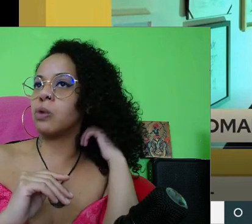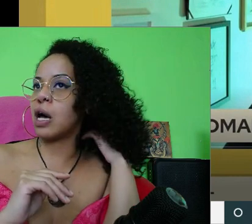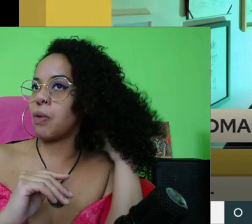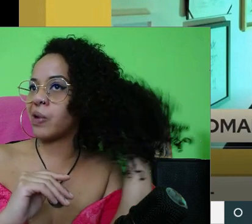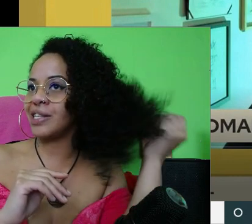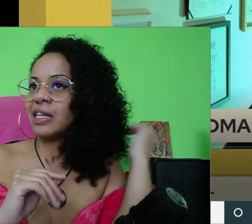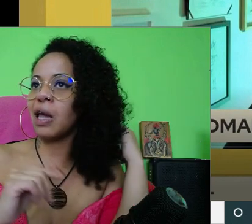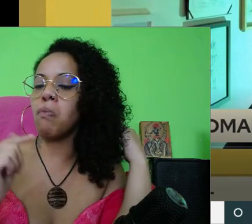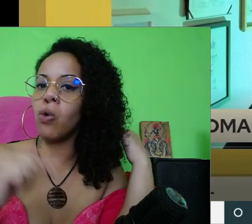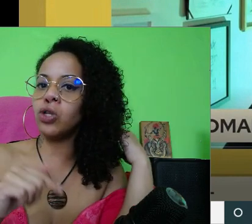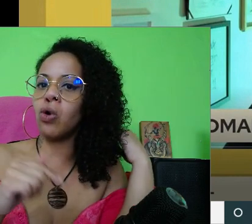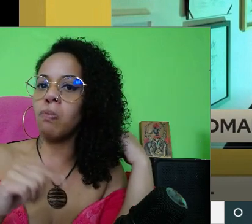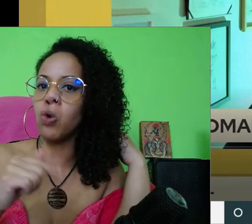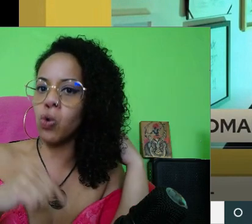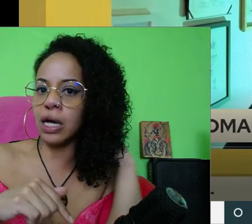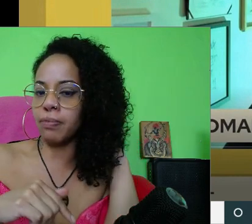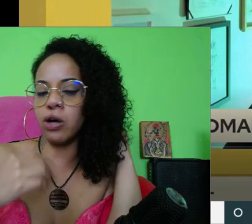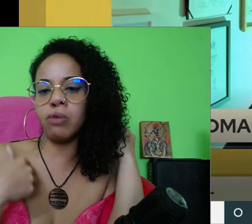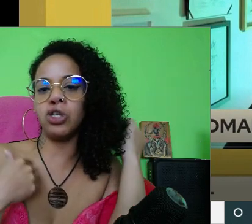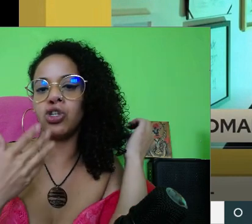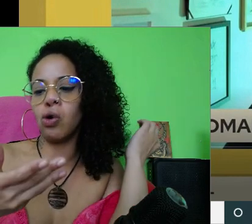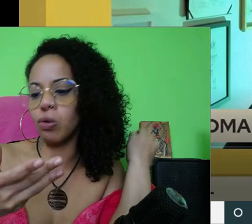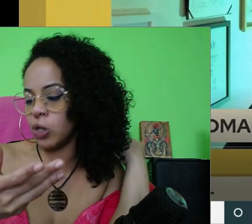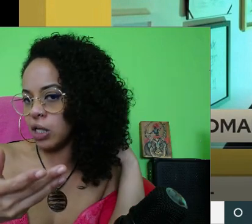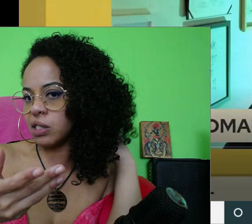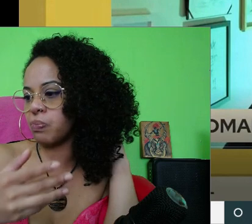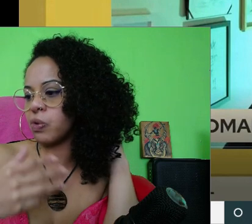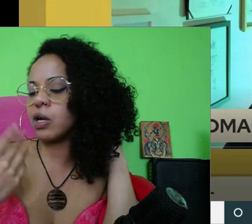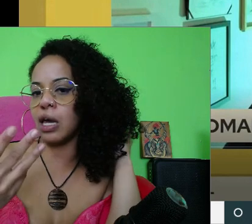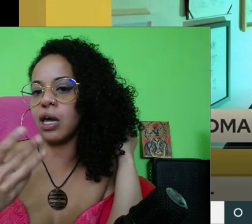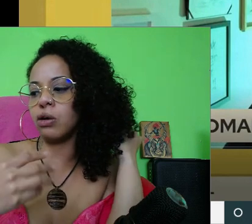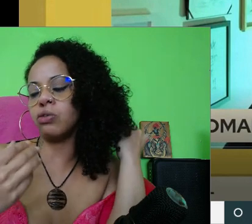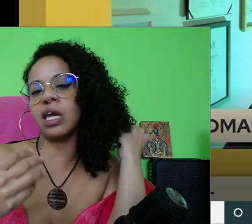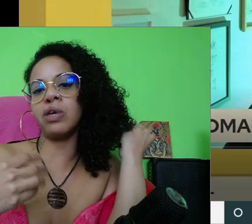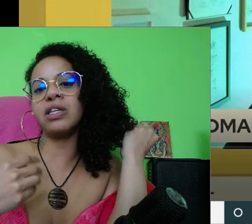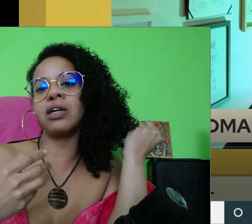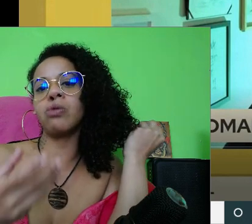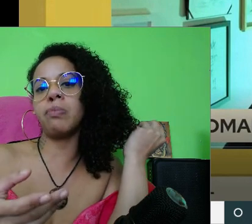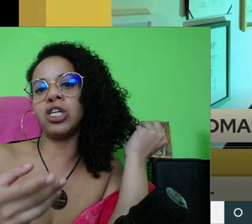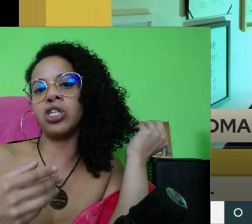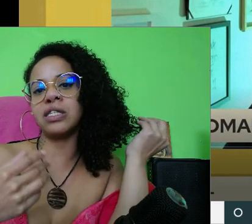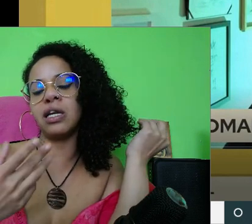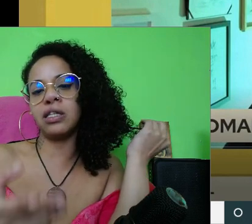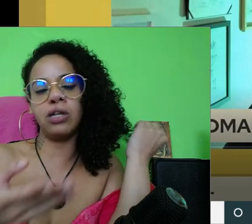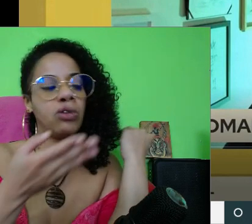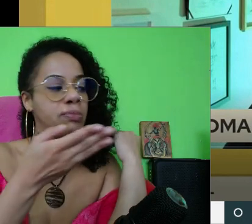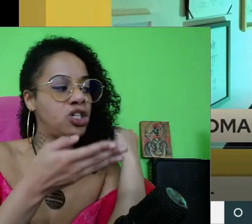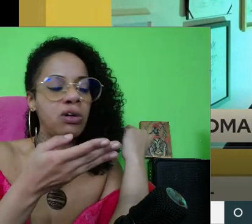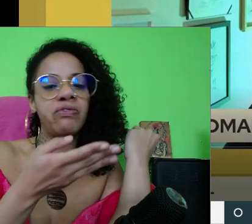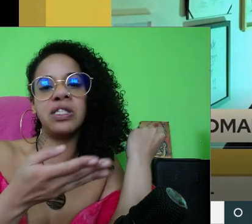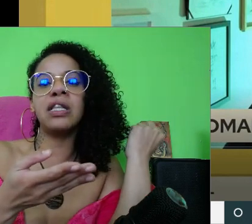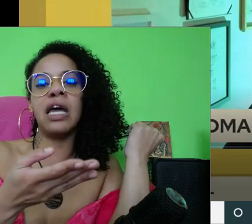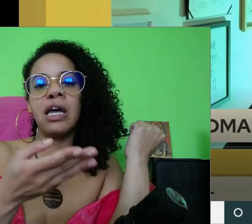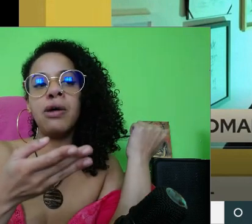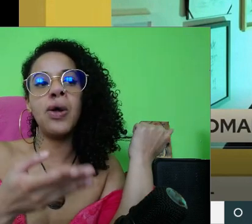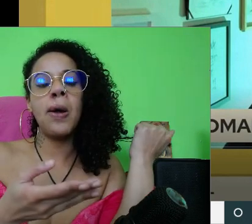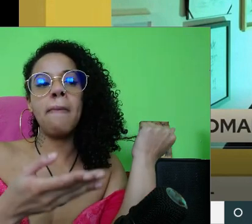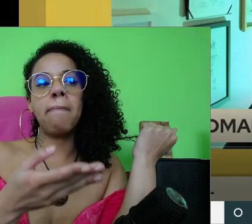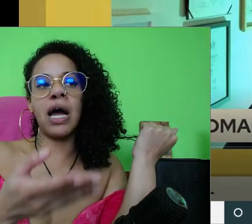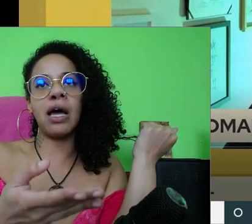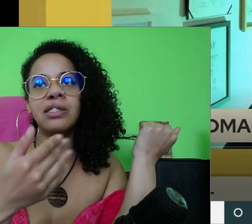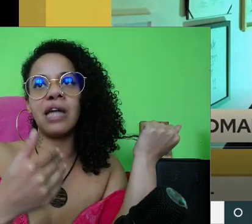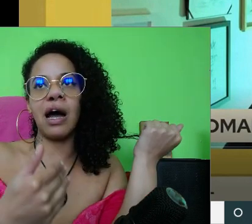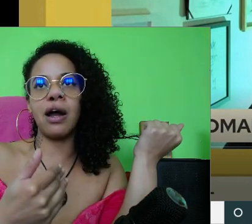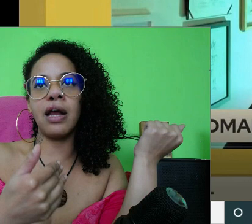isso mesmo cara porque assim tem muito comuna eu não me digo comunista porque eu não tenho intelectualmente essa literatura Imagino que você tenha